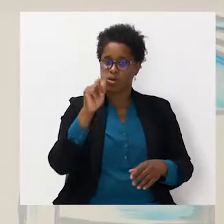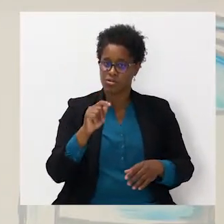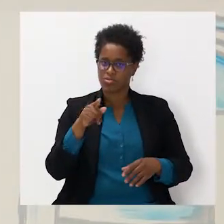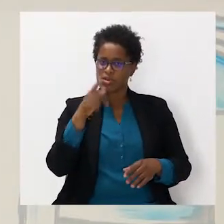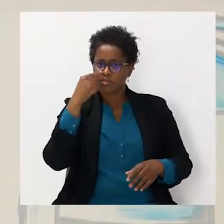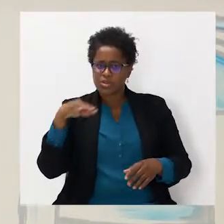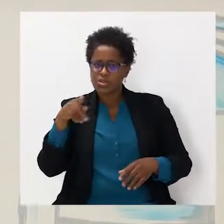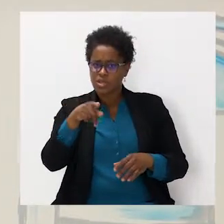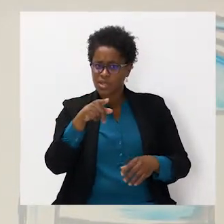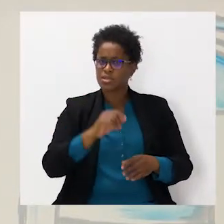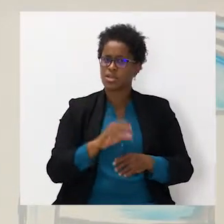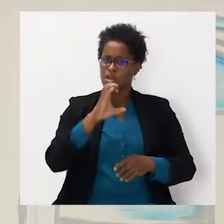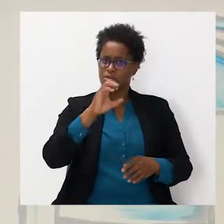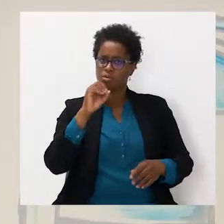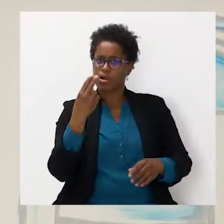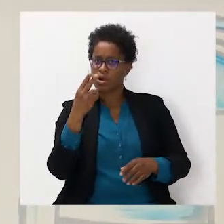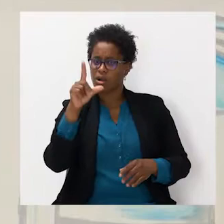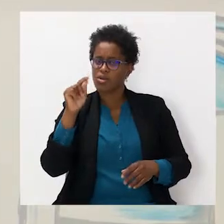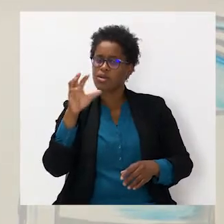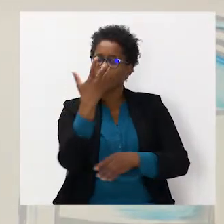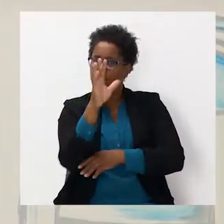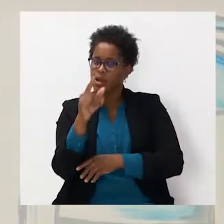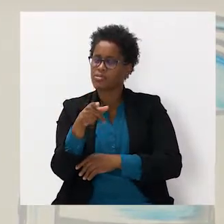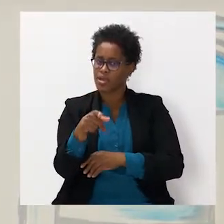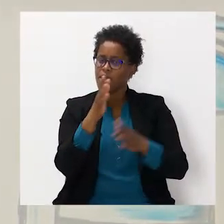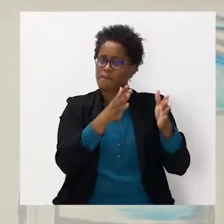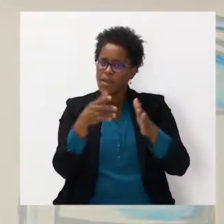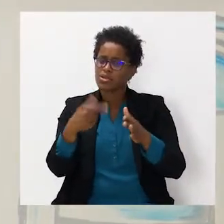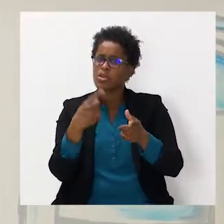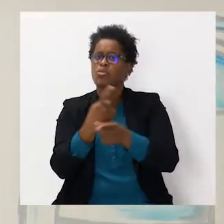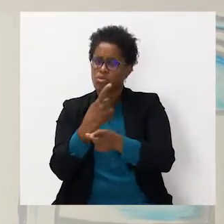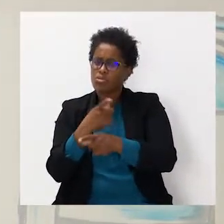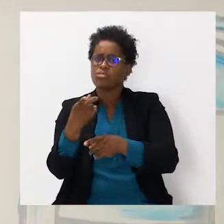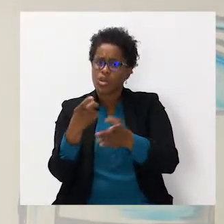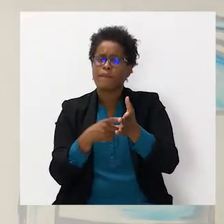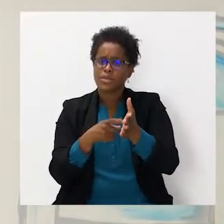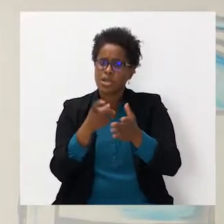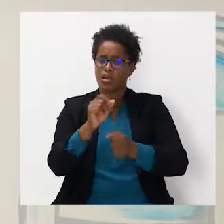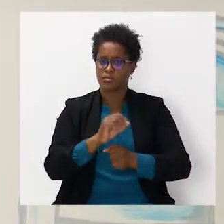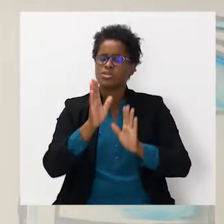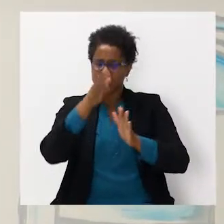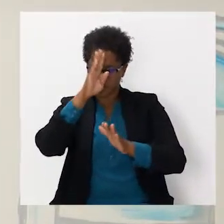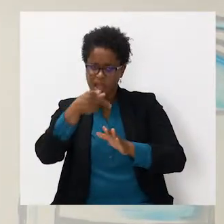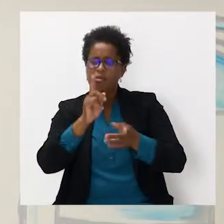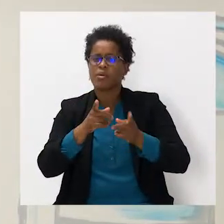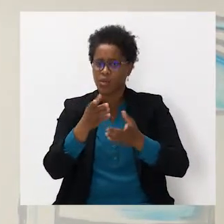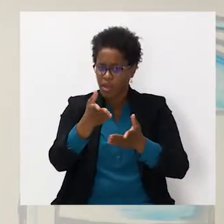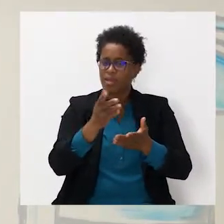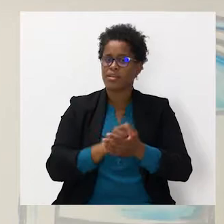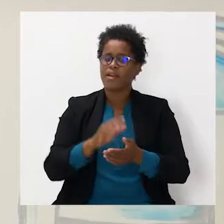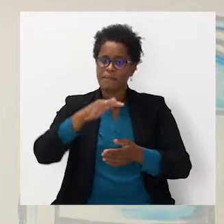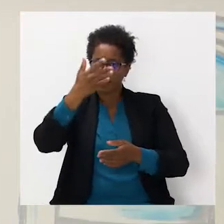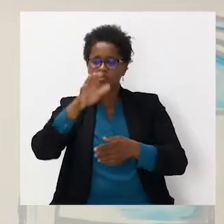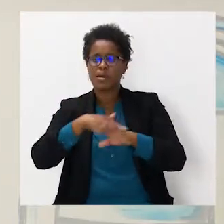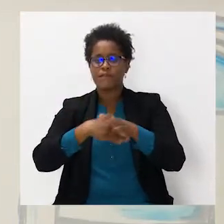Este é o caule da planta. É esta parte que tem a substância que precisamos. Já sabem para quê, não é? Principalmente para